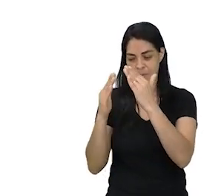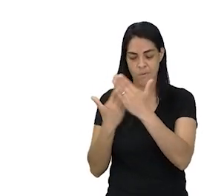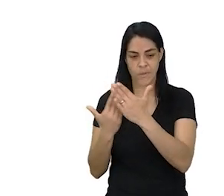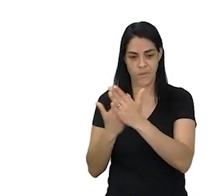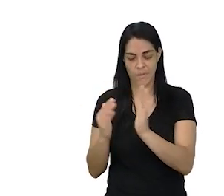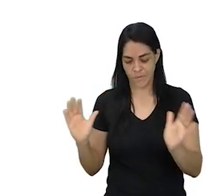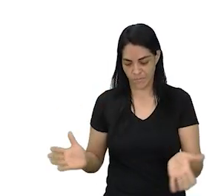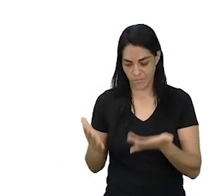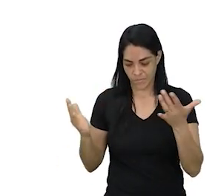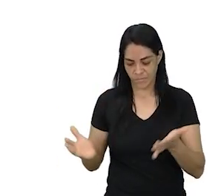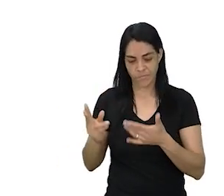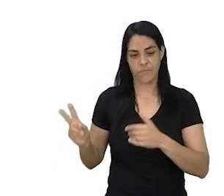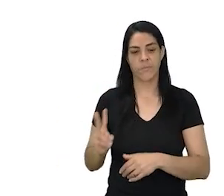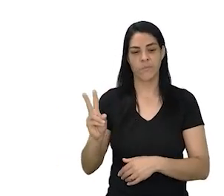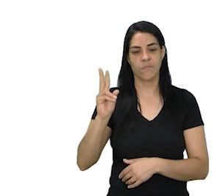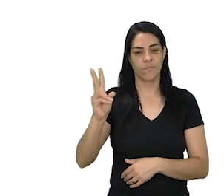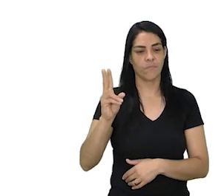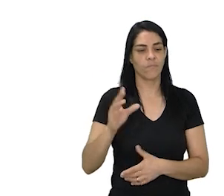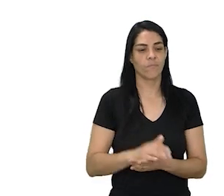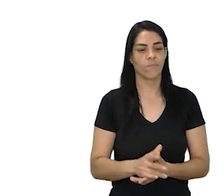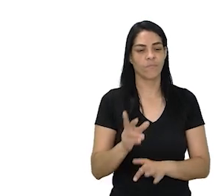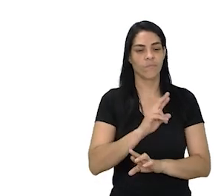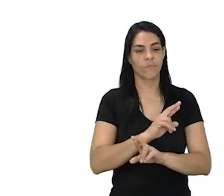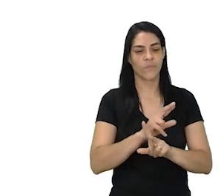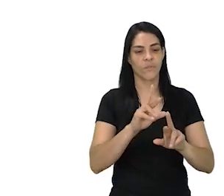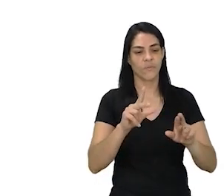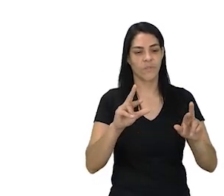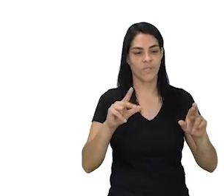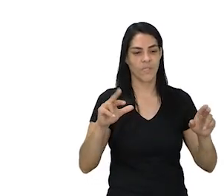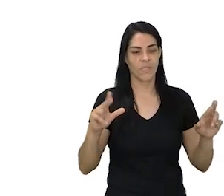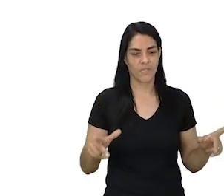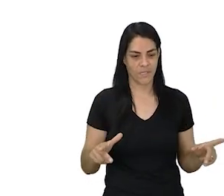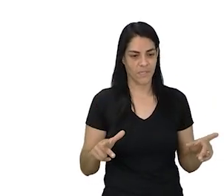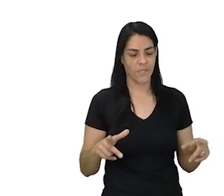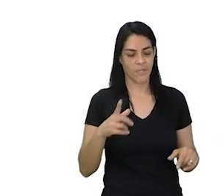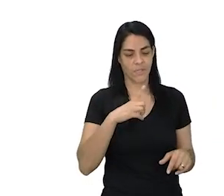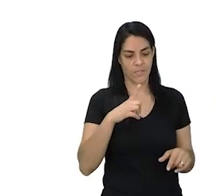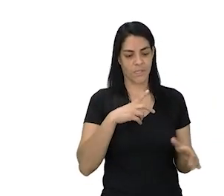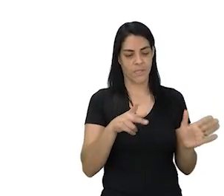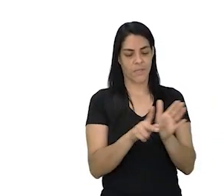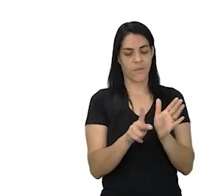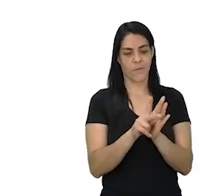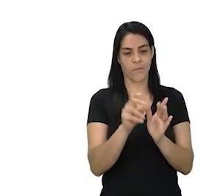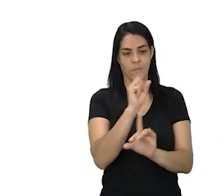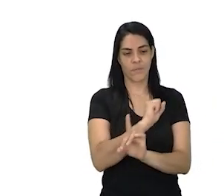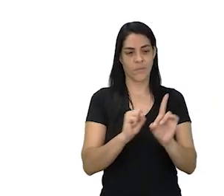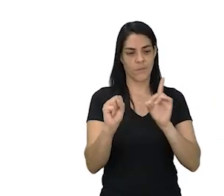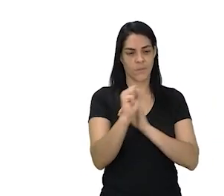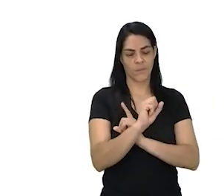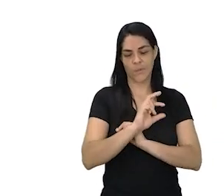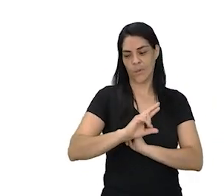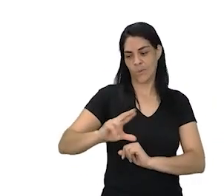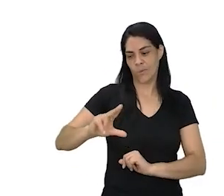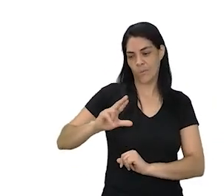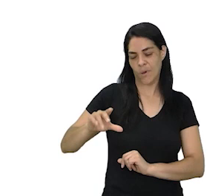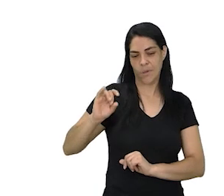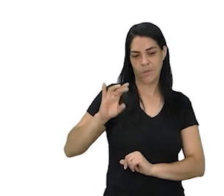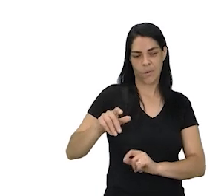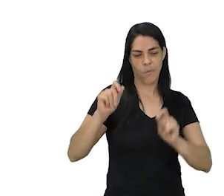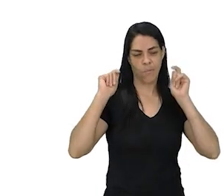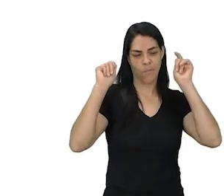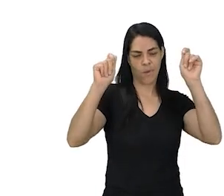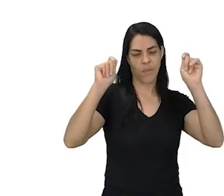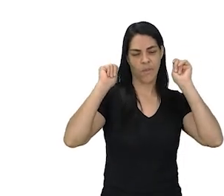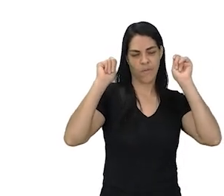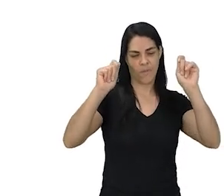a diversidade cultural que existe na sociedade e não apenas aquelas manifestações